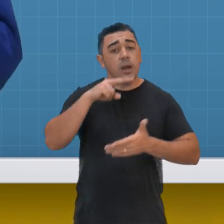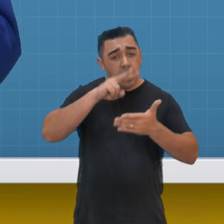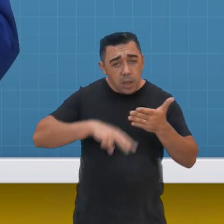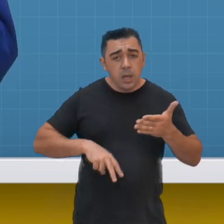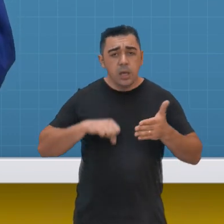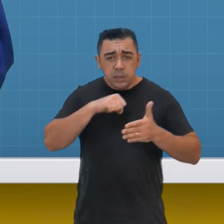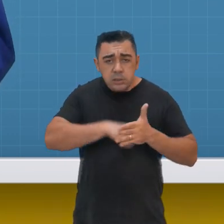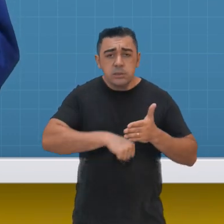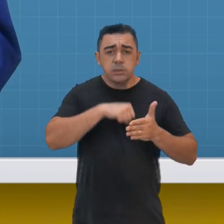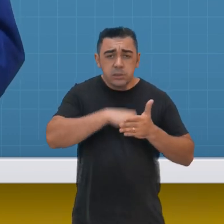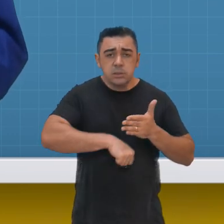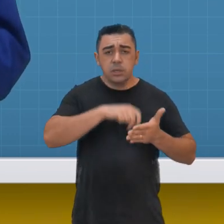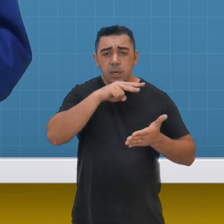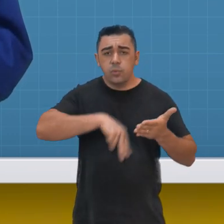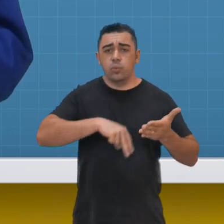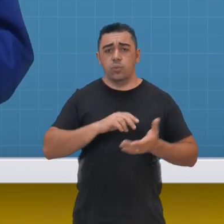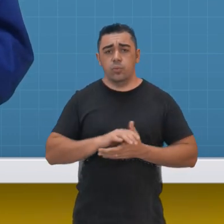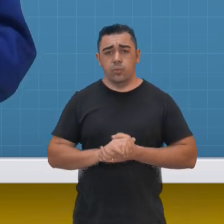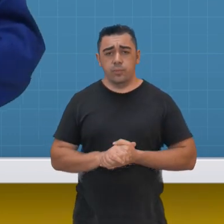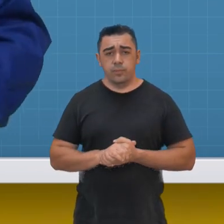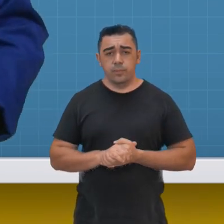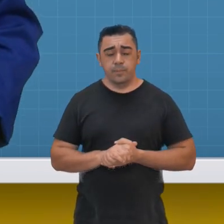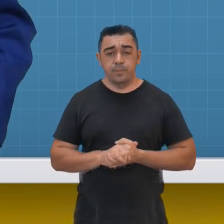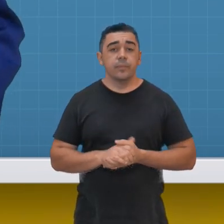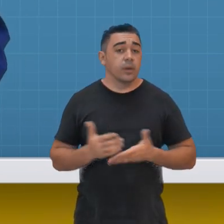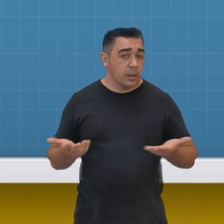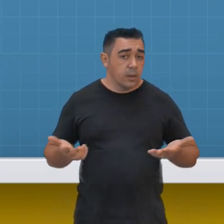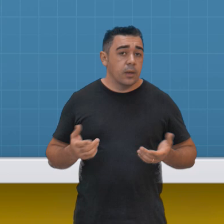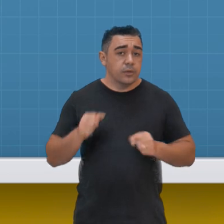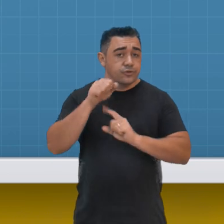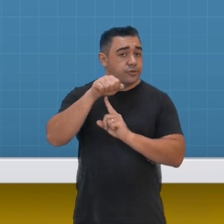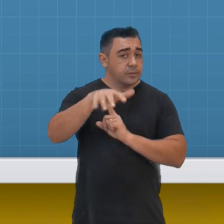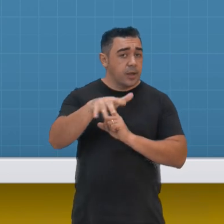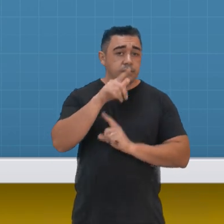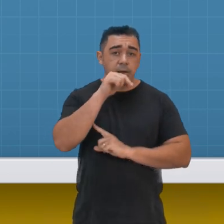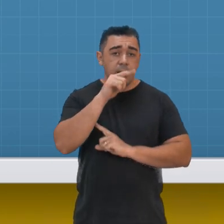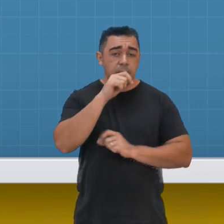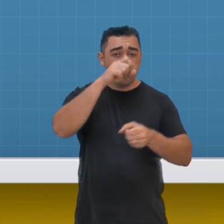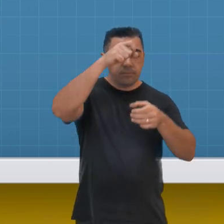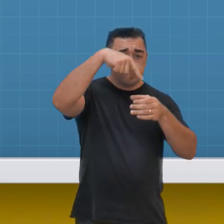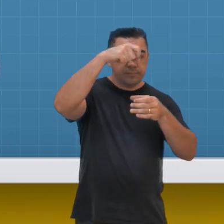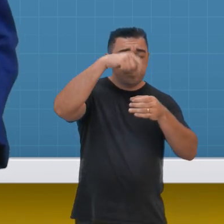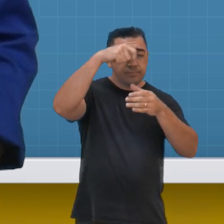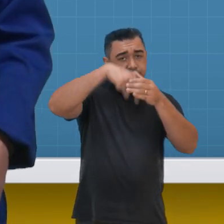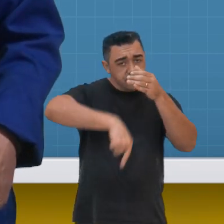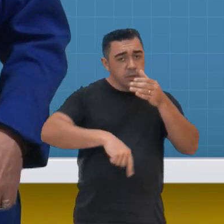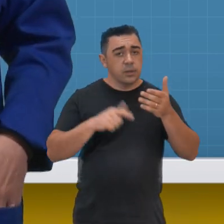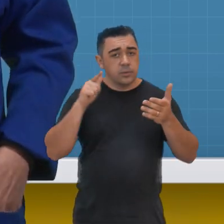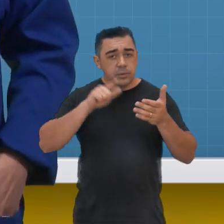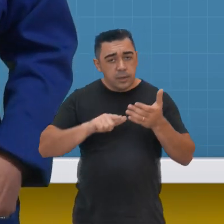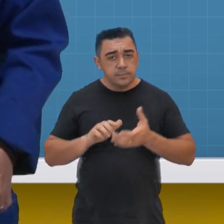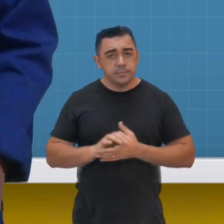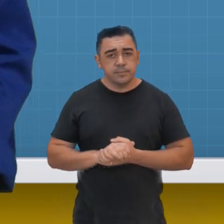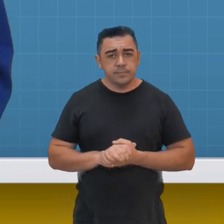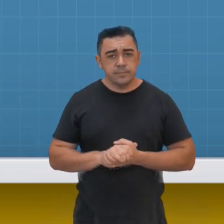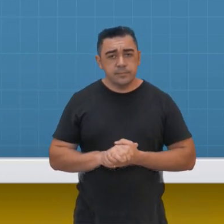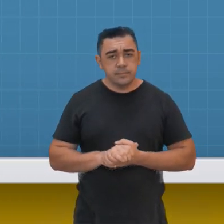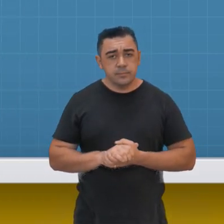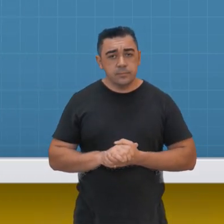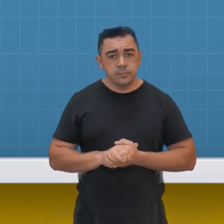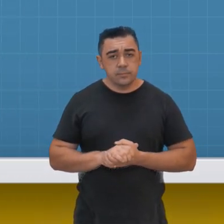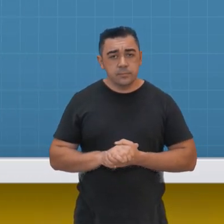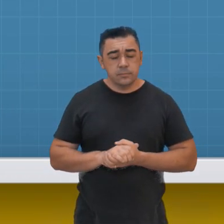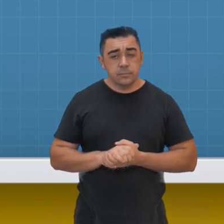Leia, insista naquilo, tá? Água mole em pedra dura, tanto bate até que fura.